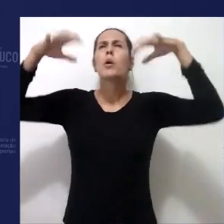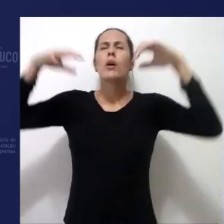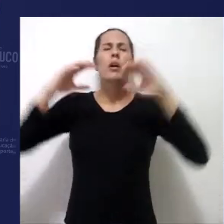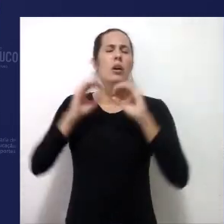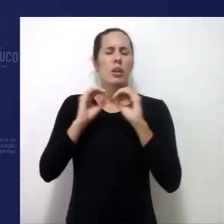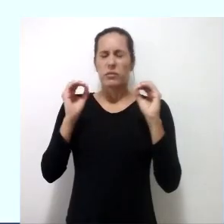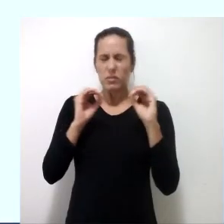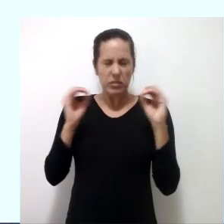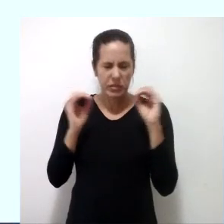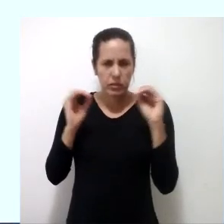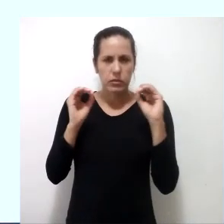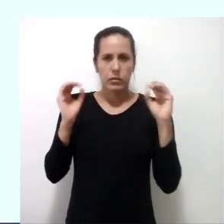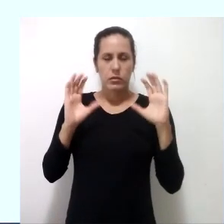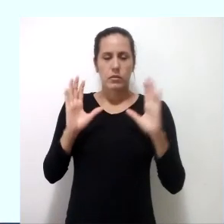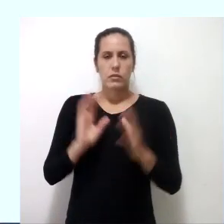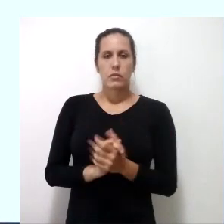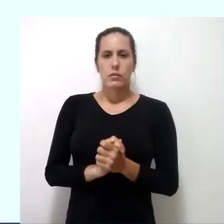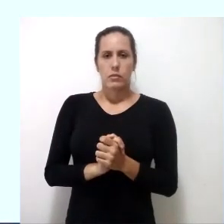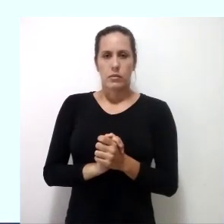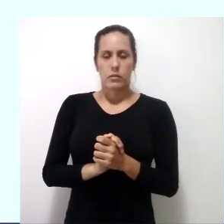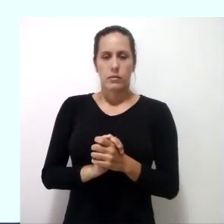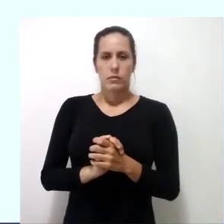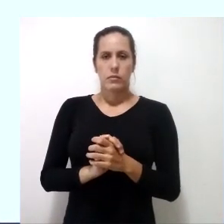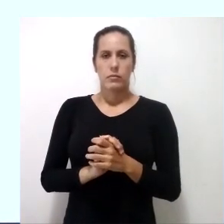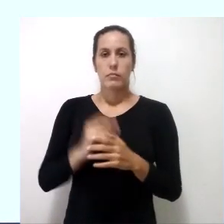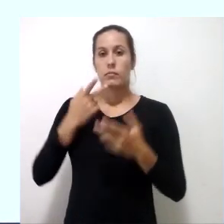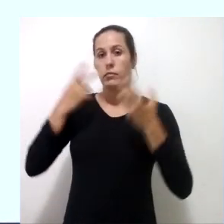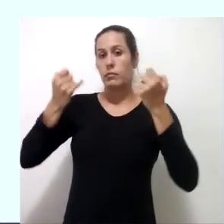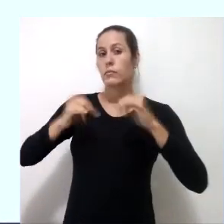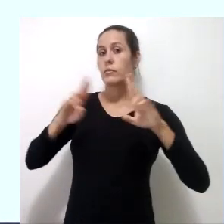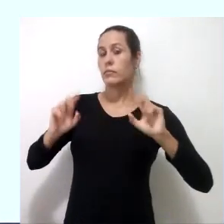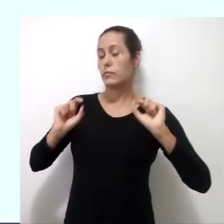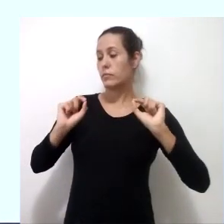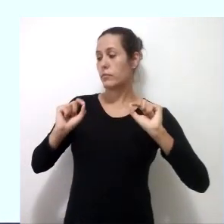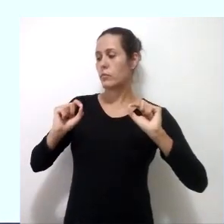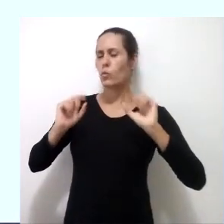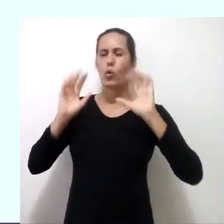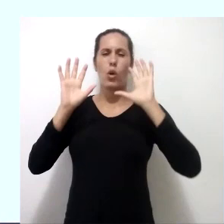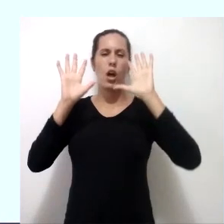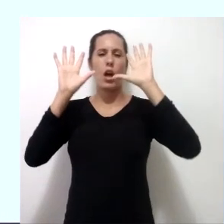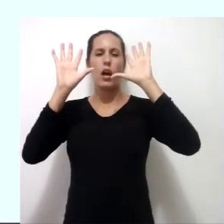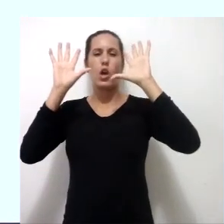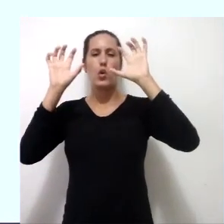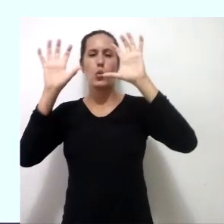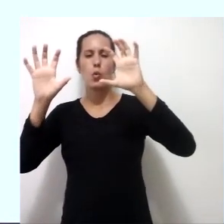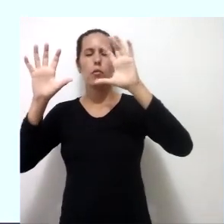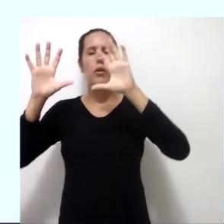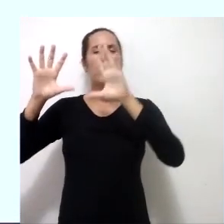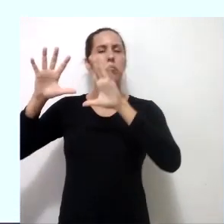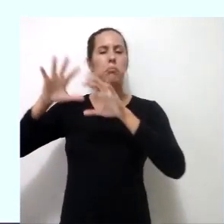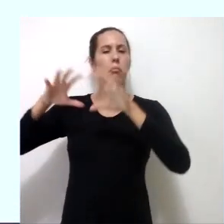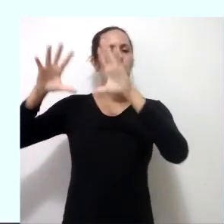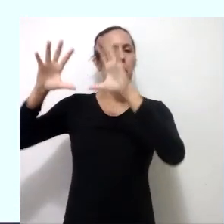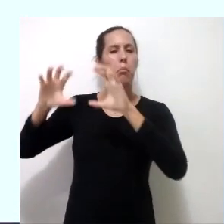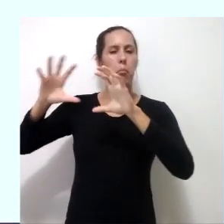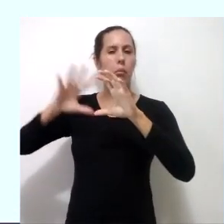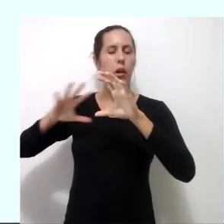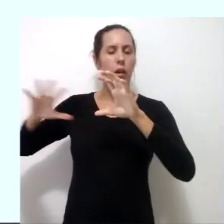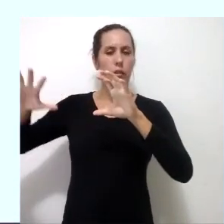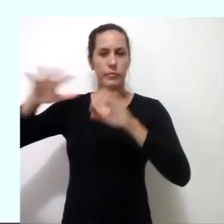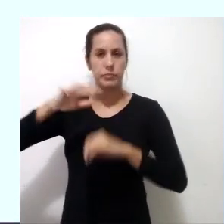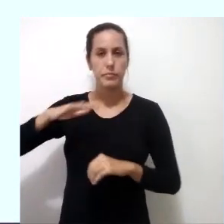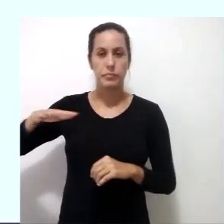fala da questão da cumulus. Se a gente vai falar sobre as nuvens, né, continuando sobre as nuvens